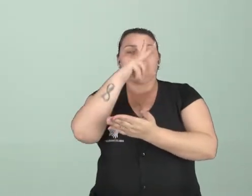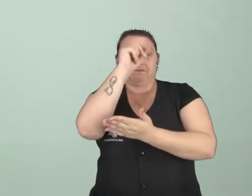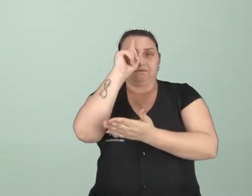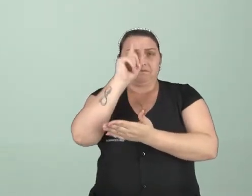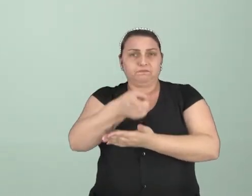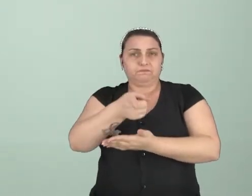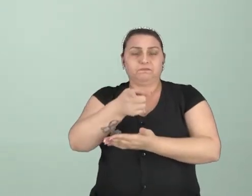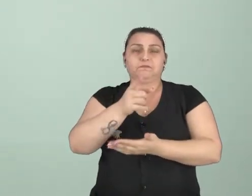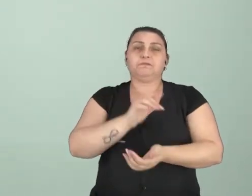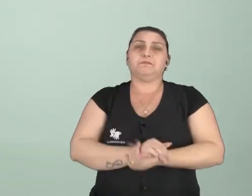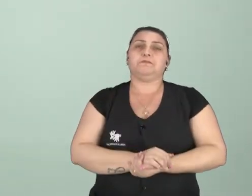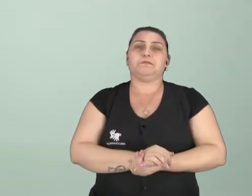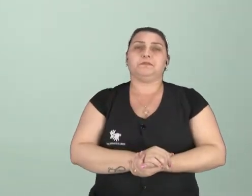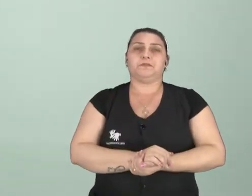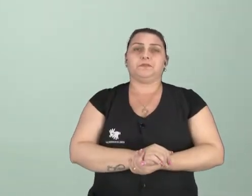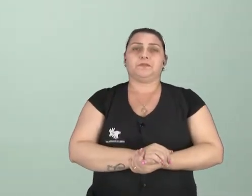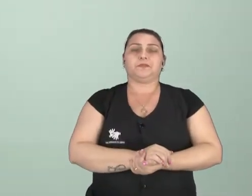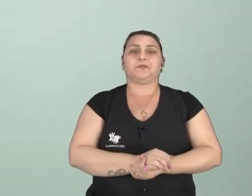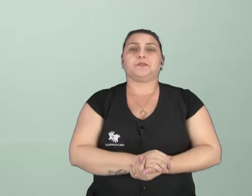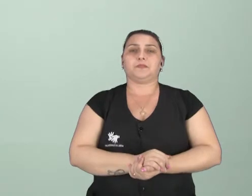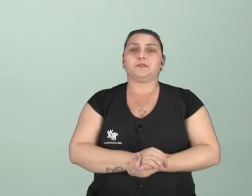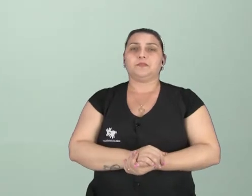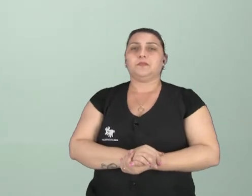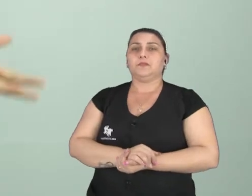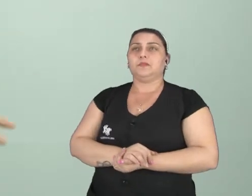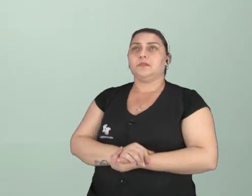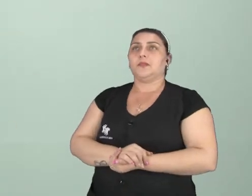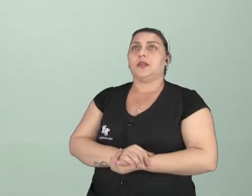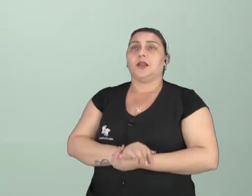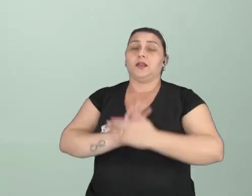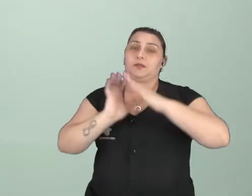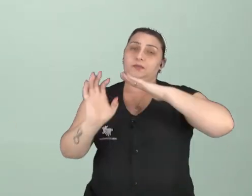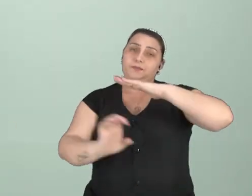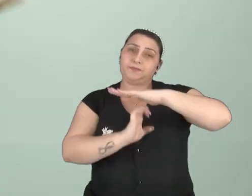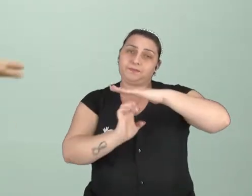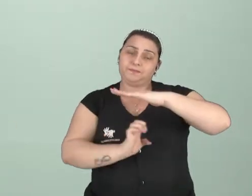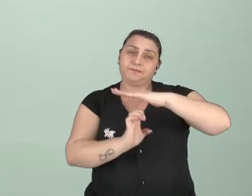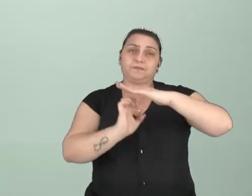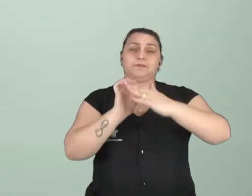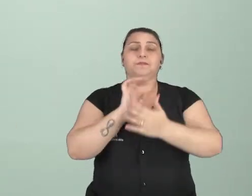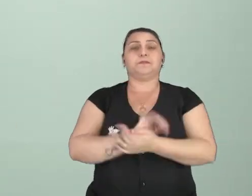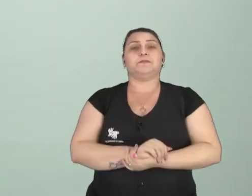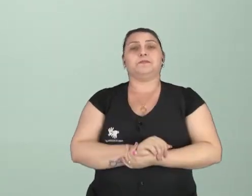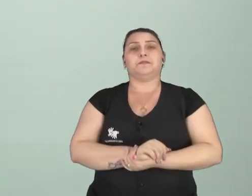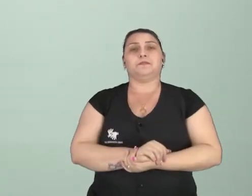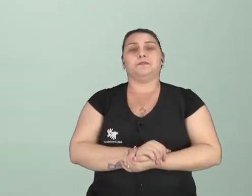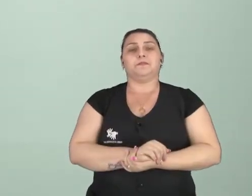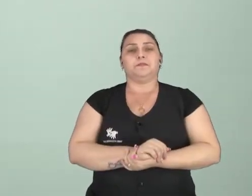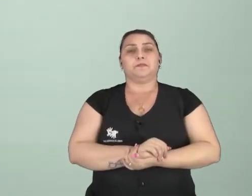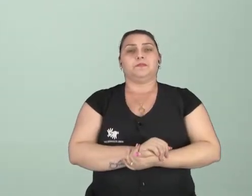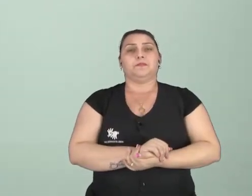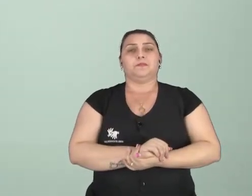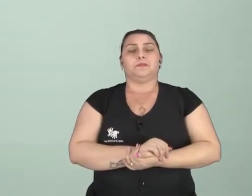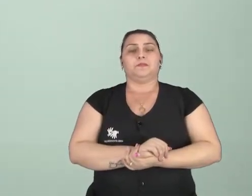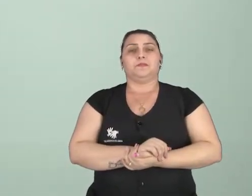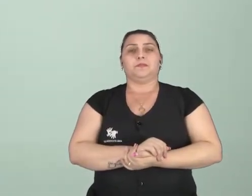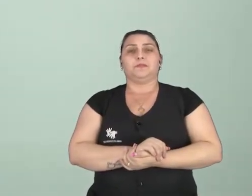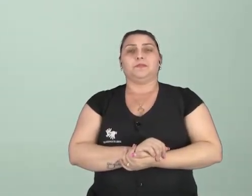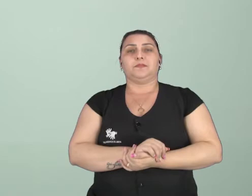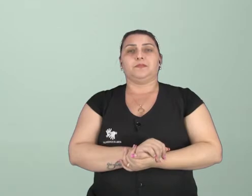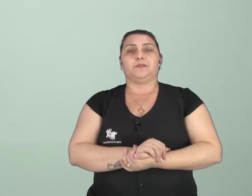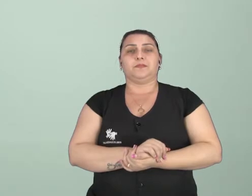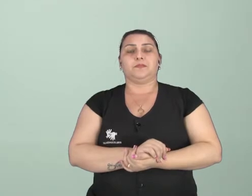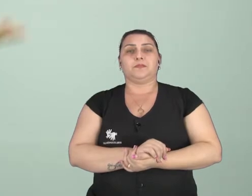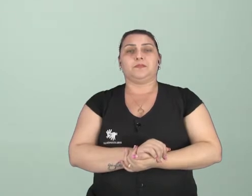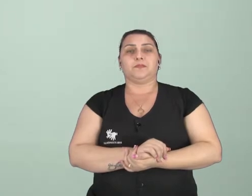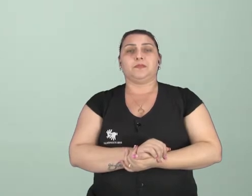centralização do poder, certo? Cada vez mais ganhando poderes, tanto no comércio, que estipula